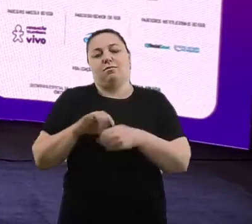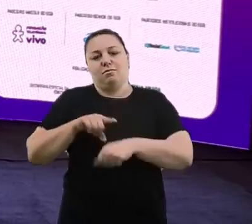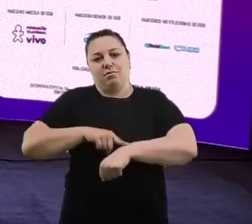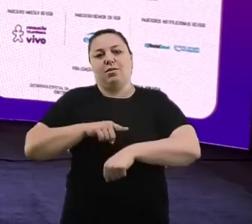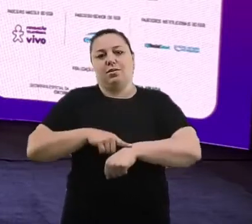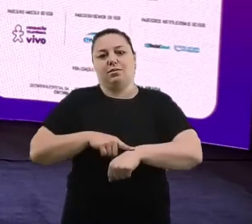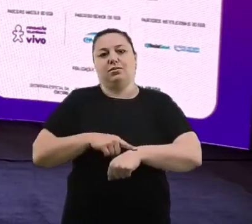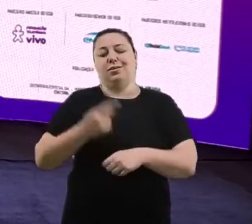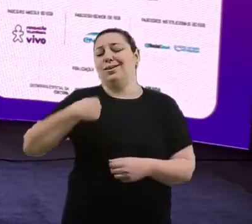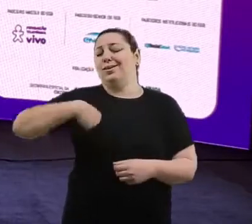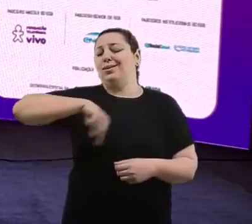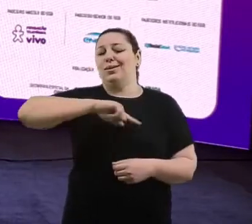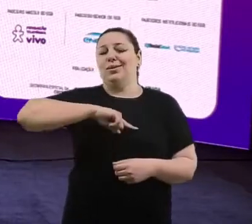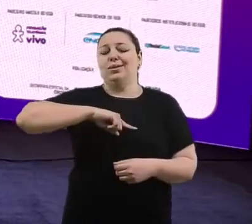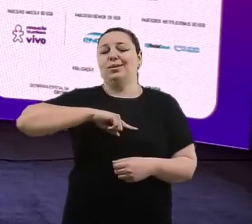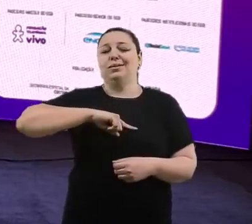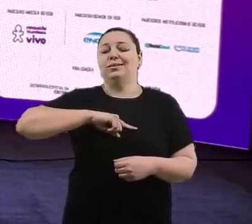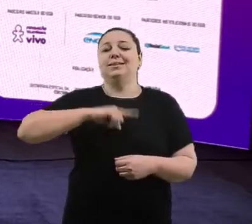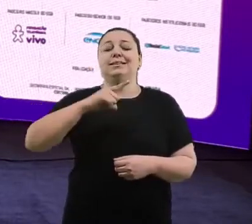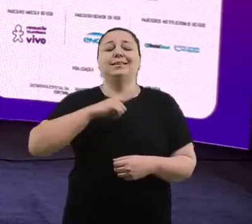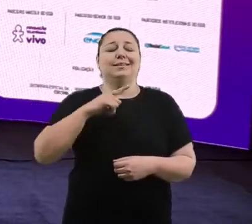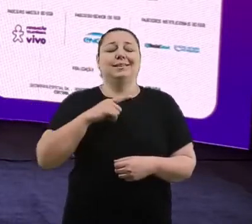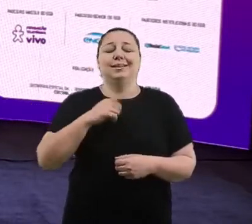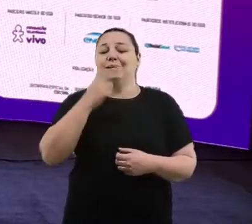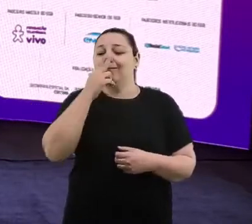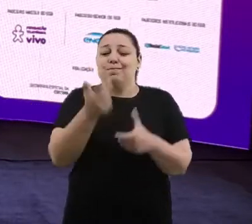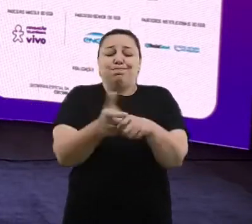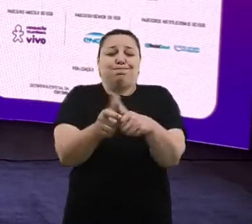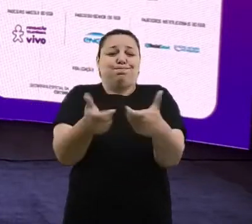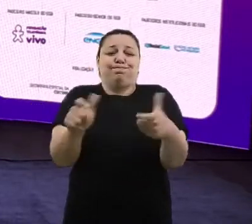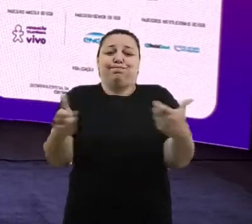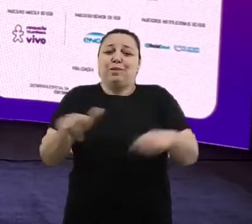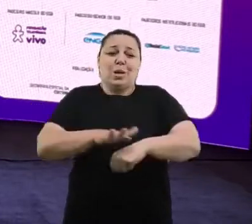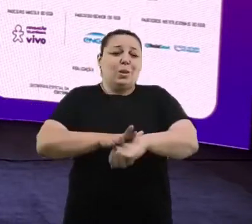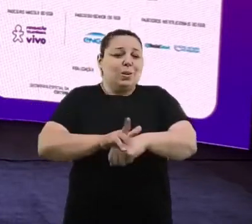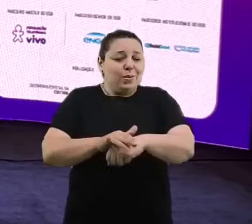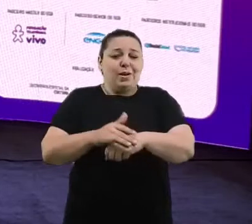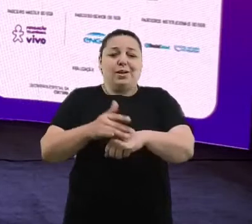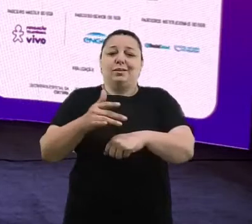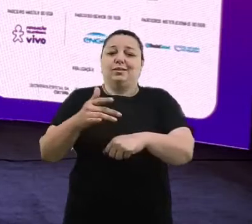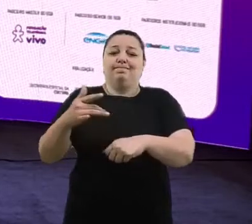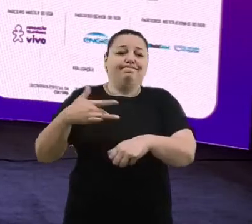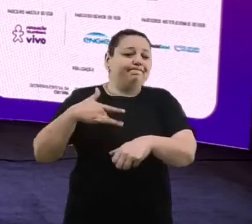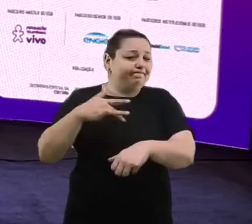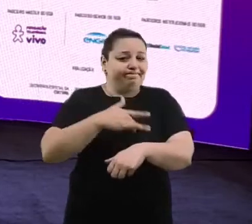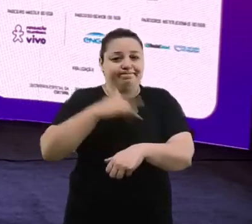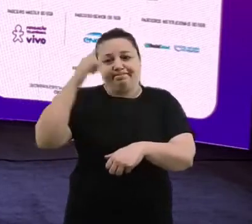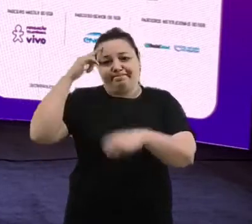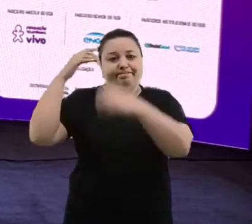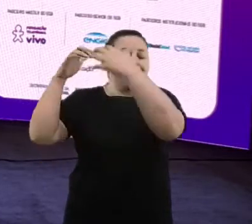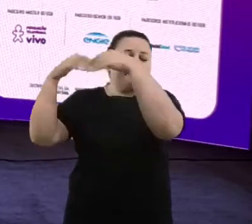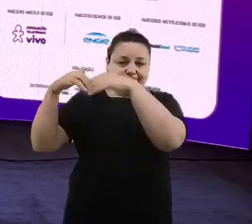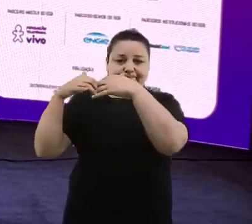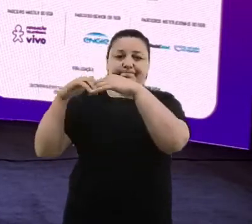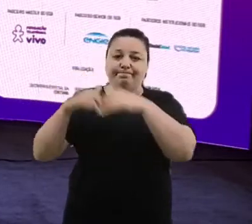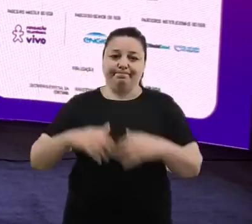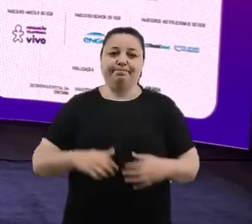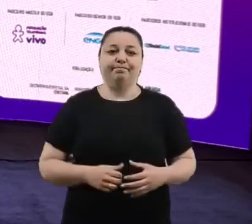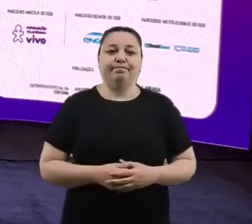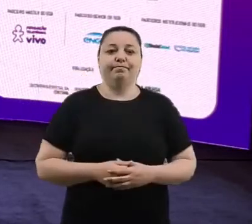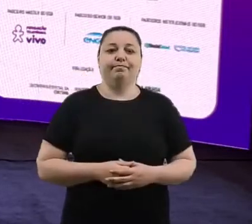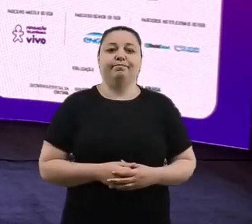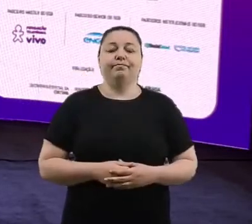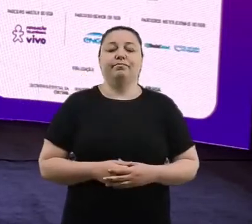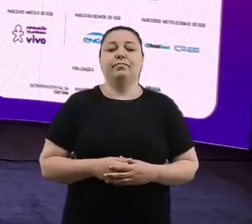A epidemia de saúde mental ela é tão grave quanto a pandemia, ela foi declarada. E, para nós, no